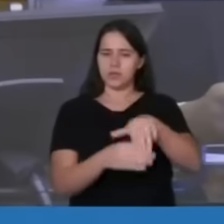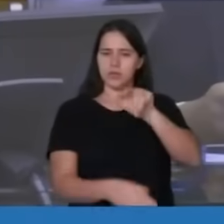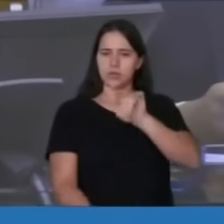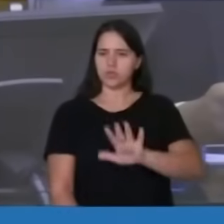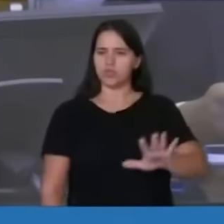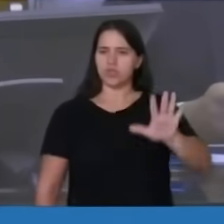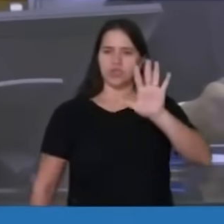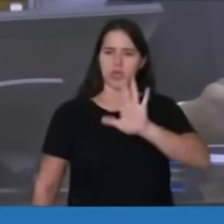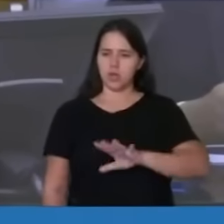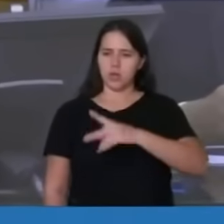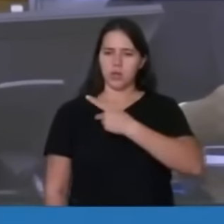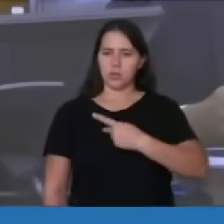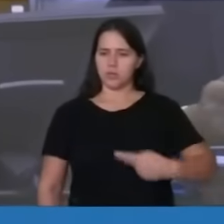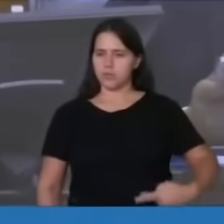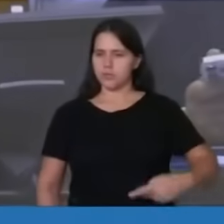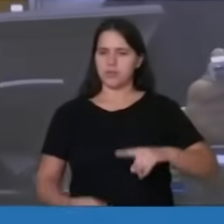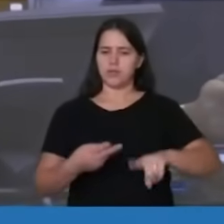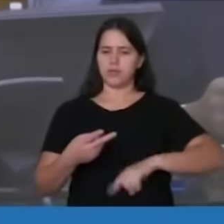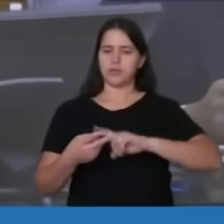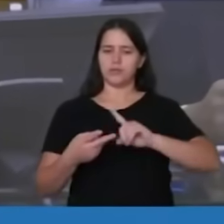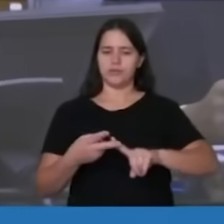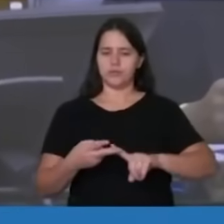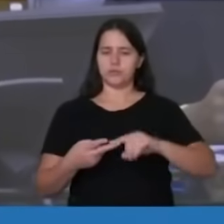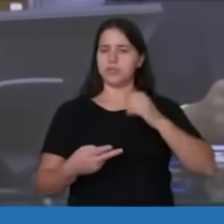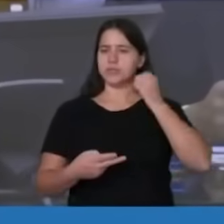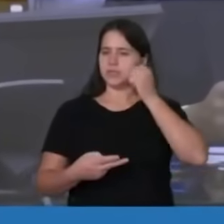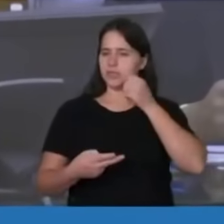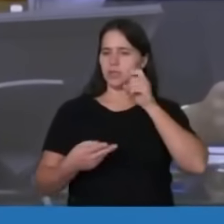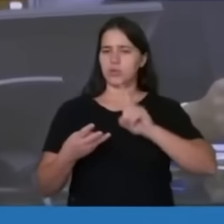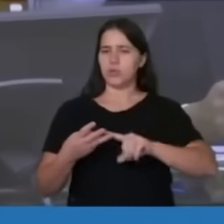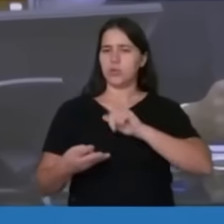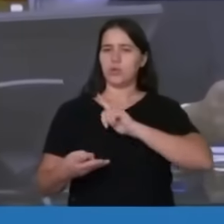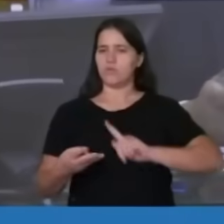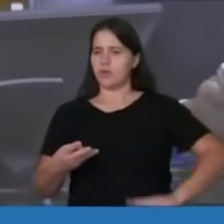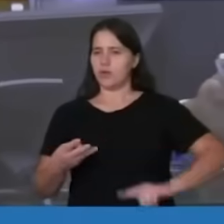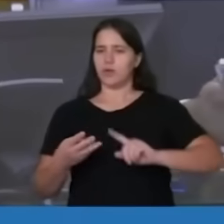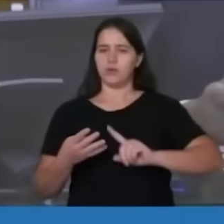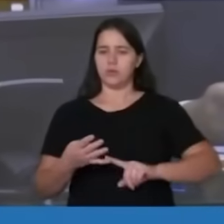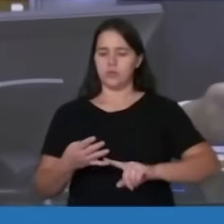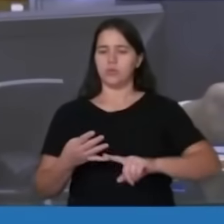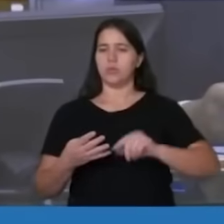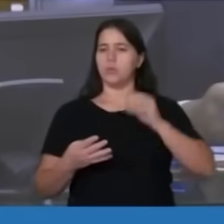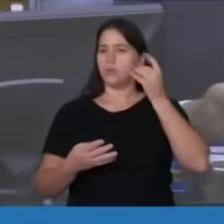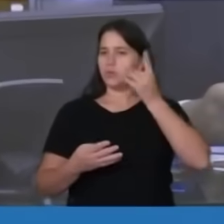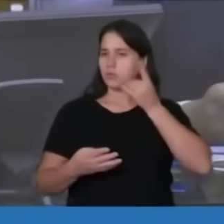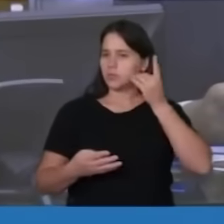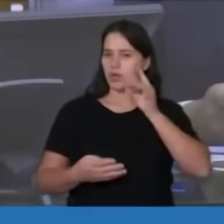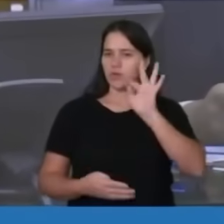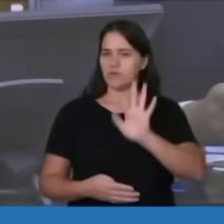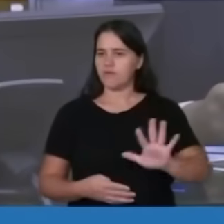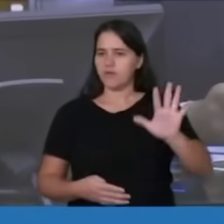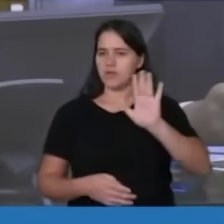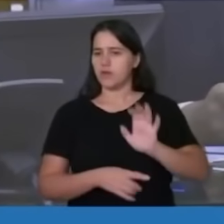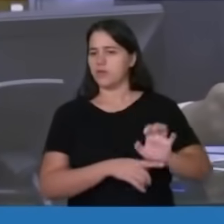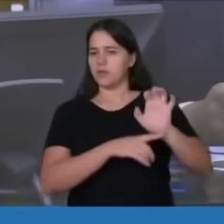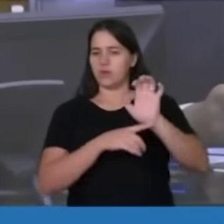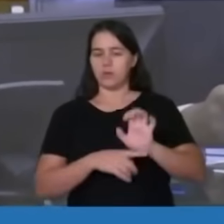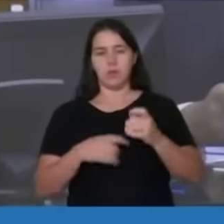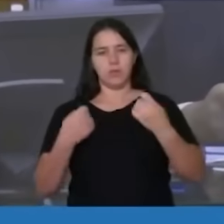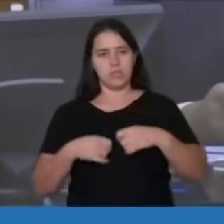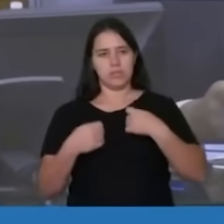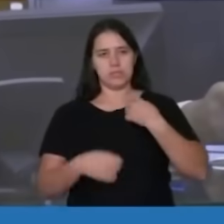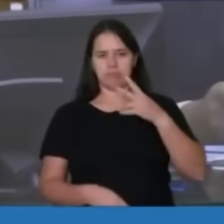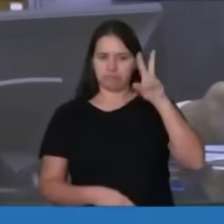senador, deputado federal e deputado estadual, nós temos que nos apegar a critérios de precedentes, né, de experiências que tivemos nas